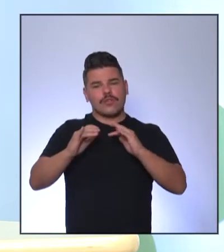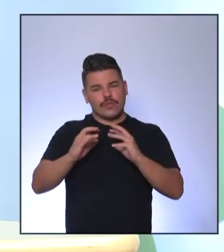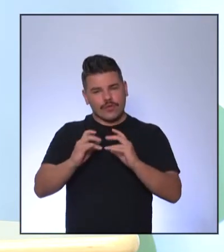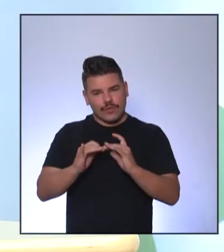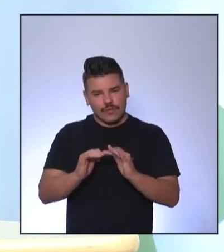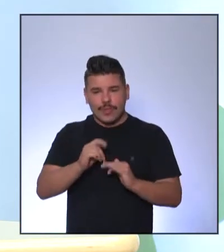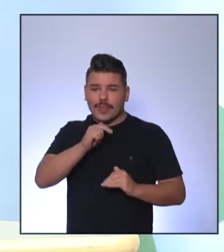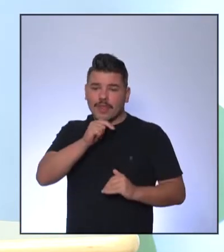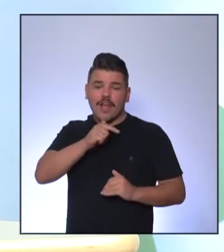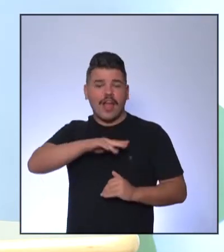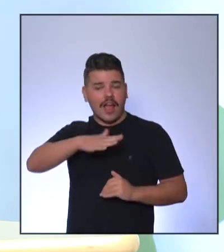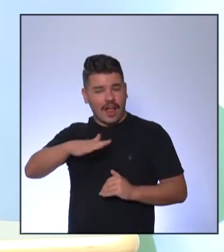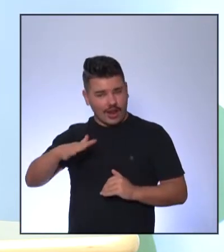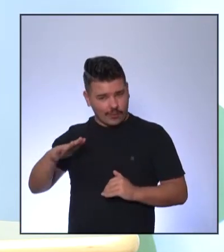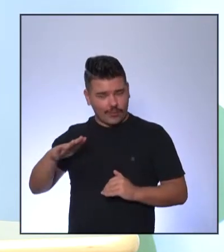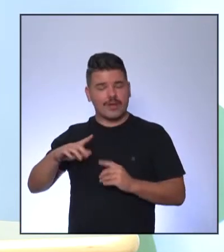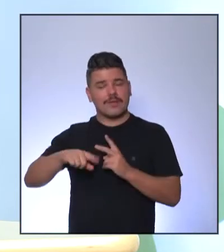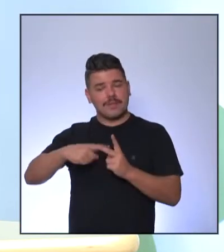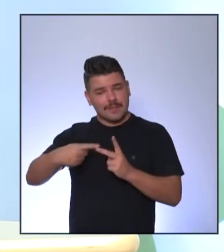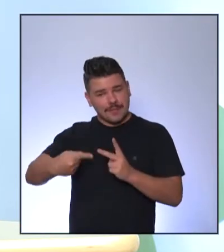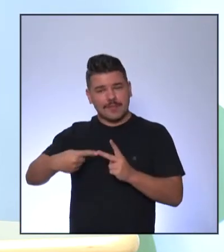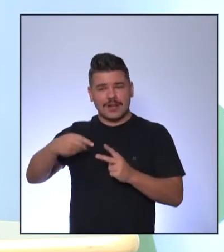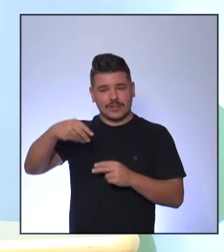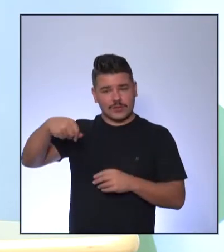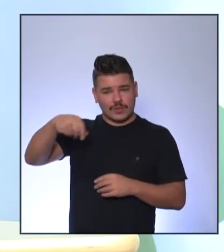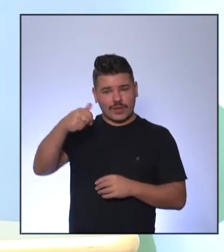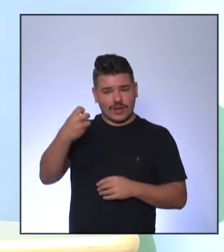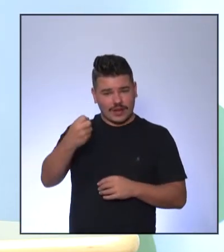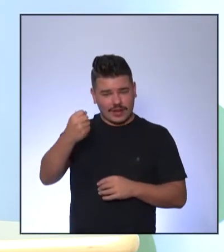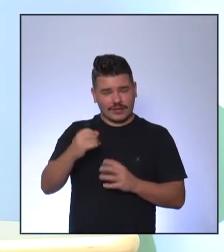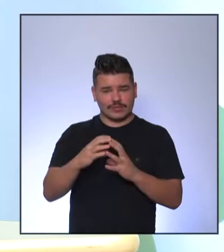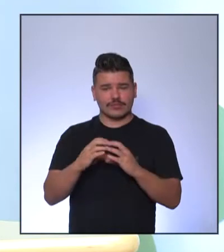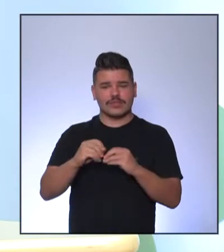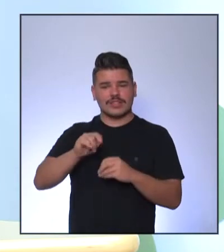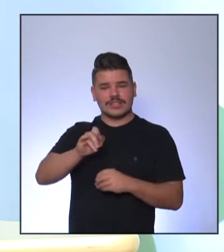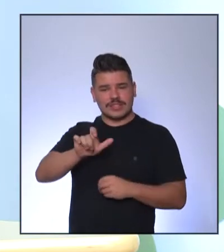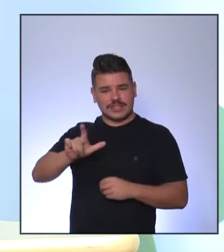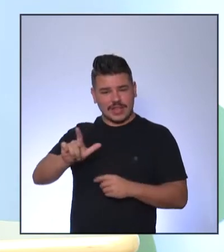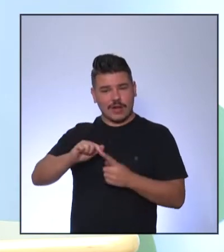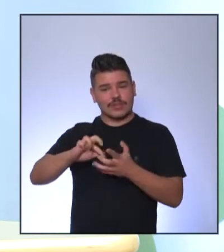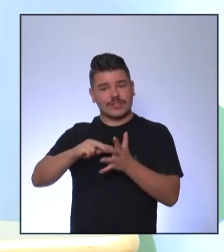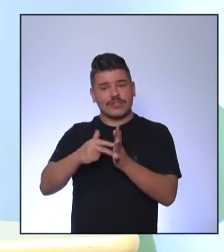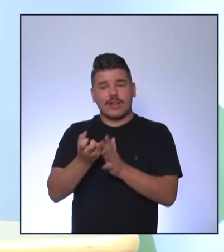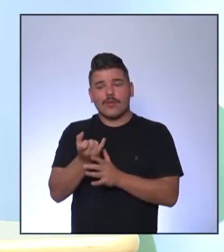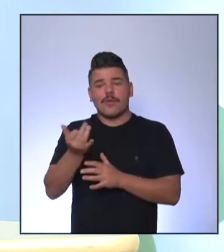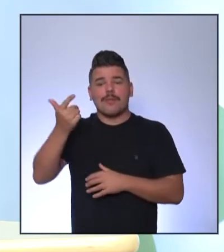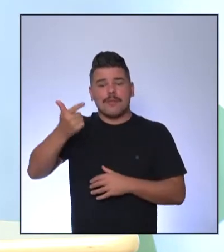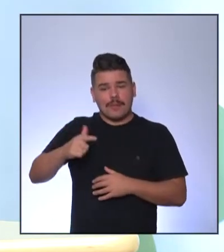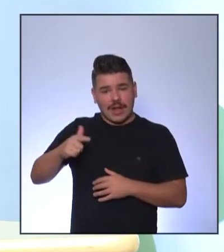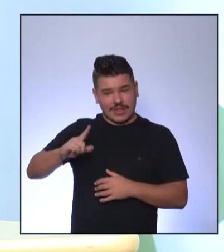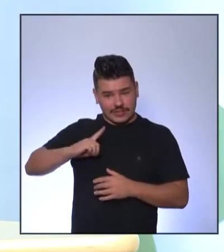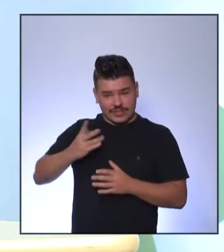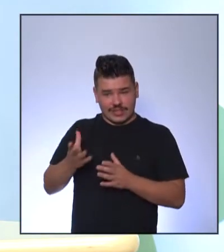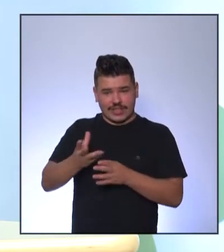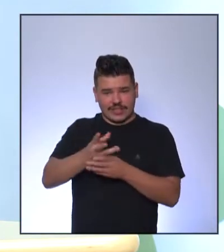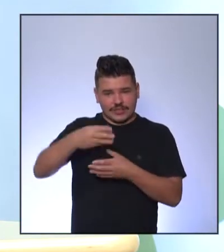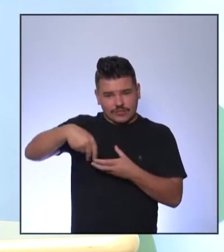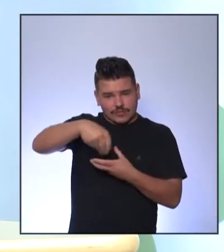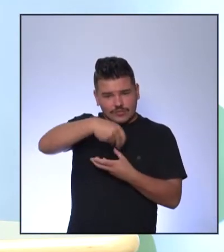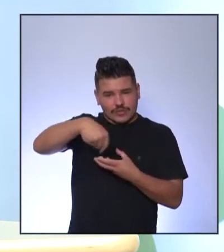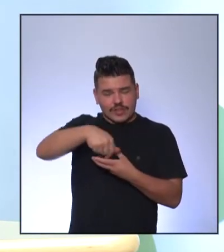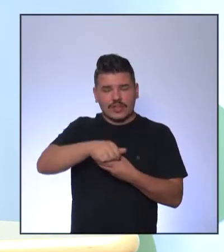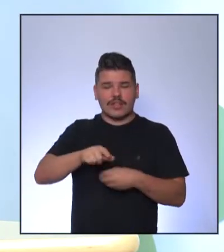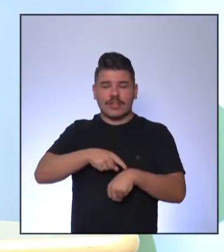que mudou nessa reação? O que mudou nessa reação foi o tempo dela. Quanto maior a concentração, menor o tempo. Por quê?